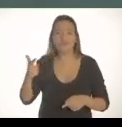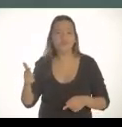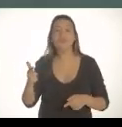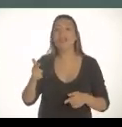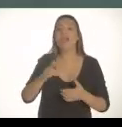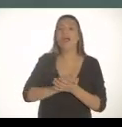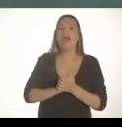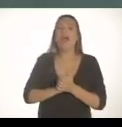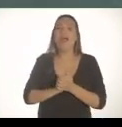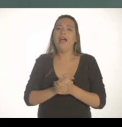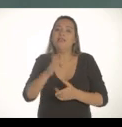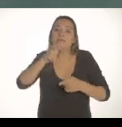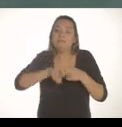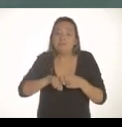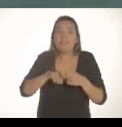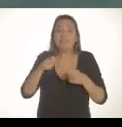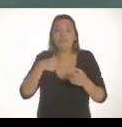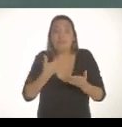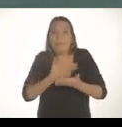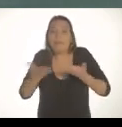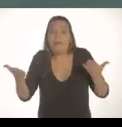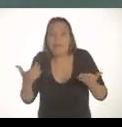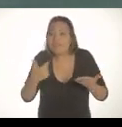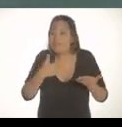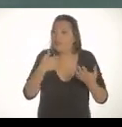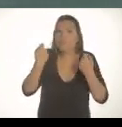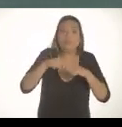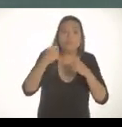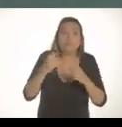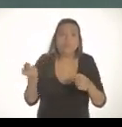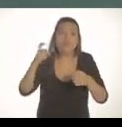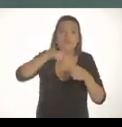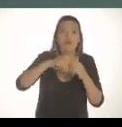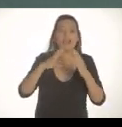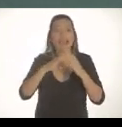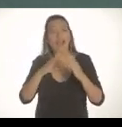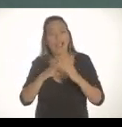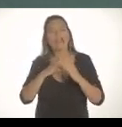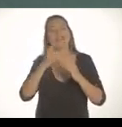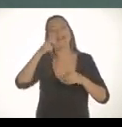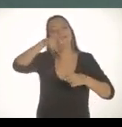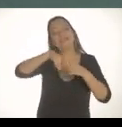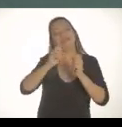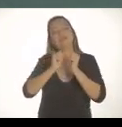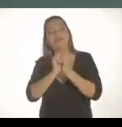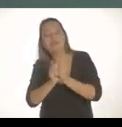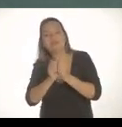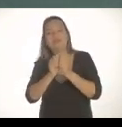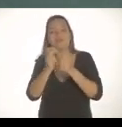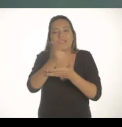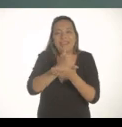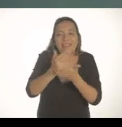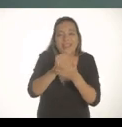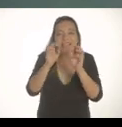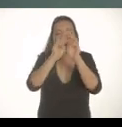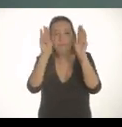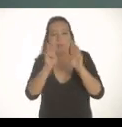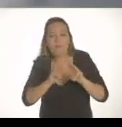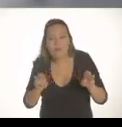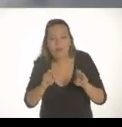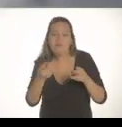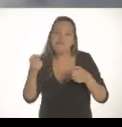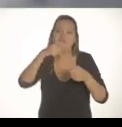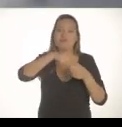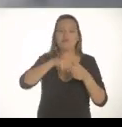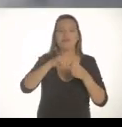aqui. E aí sentou comigo e fez um mapa de Niterói, para eu poder sair de Niterói. Então, meu primeiro contato com o Freixo foi um contato, assim,